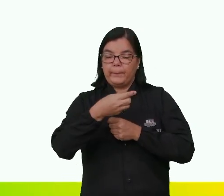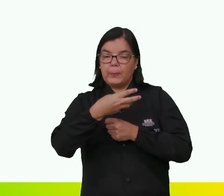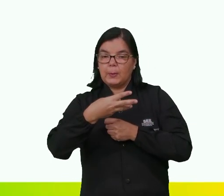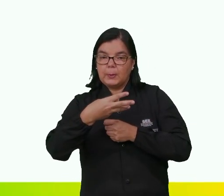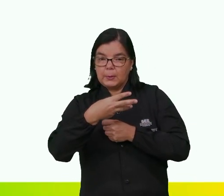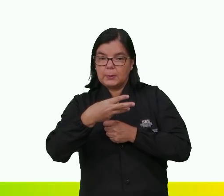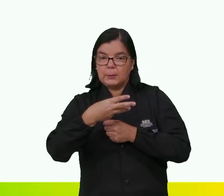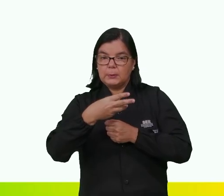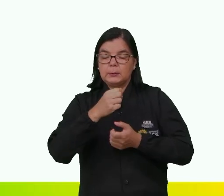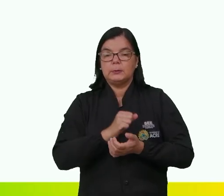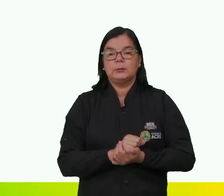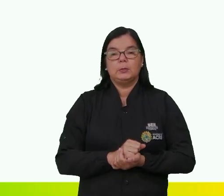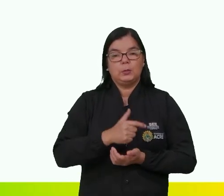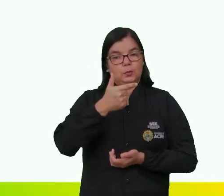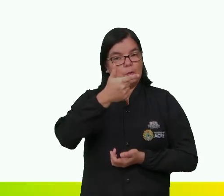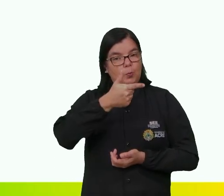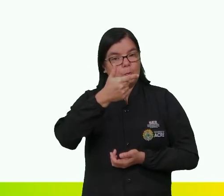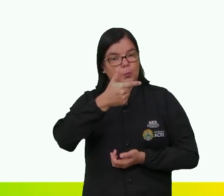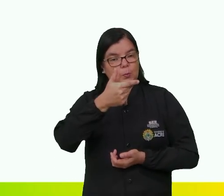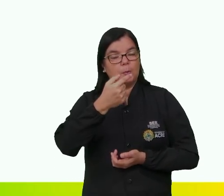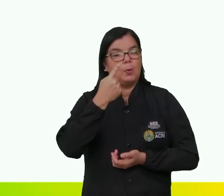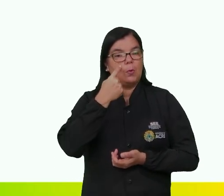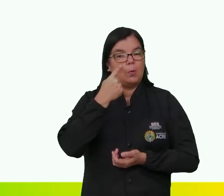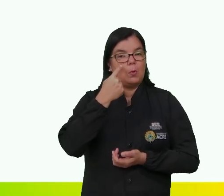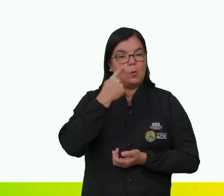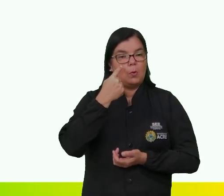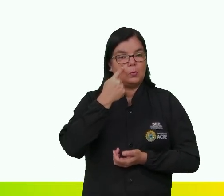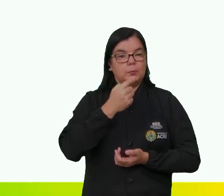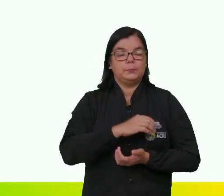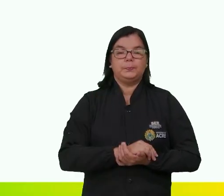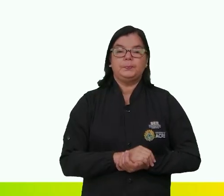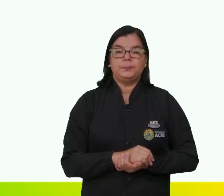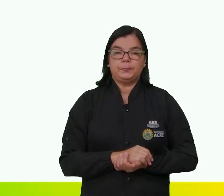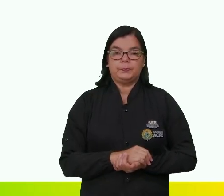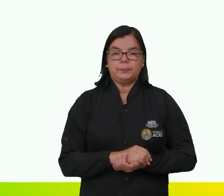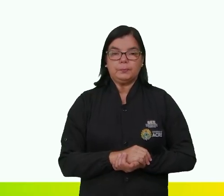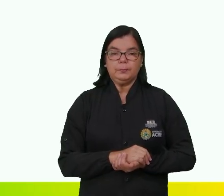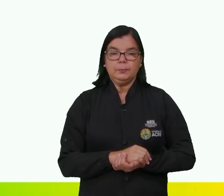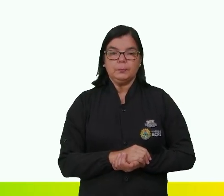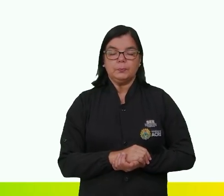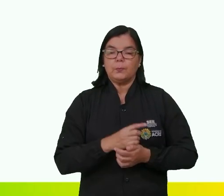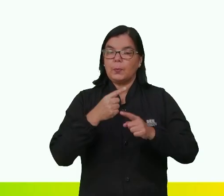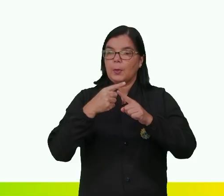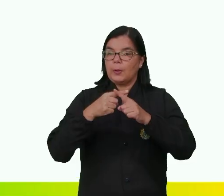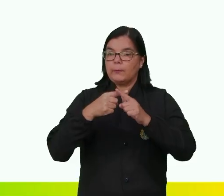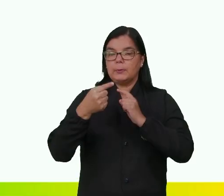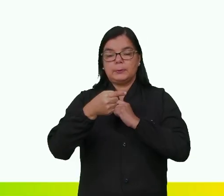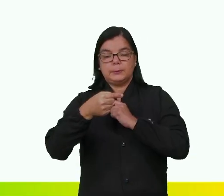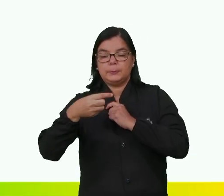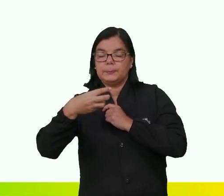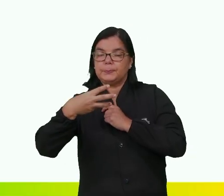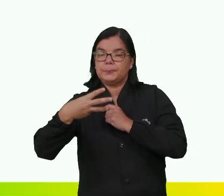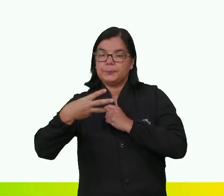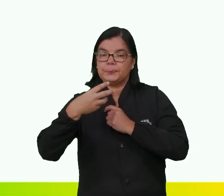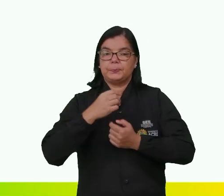3, deixa eu apagar aqui, só um pouquinho, vezes menos 3.